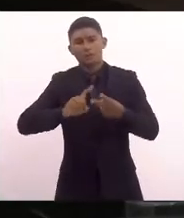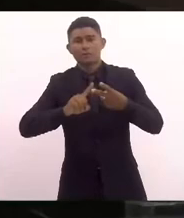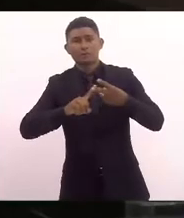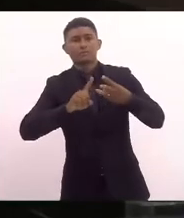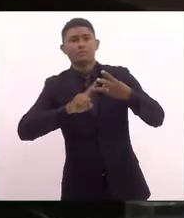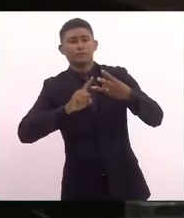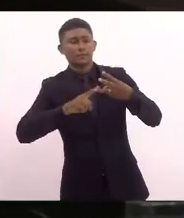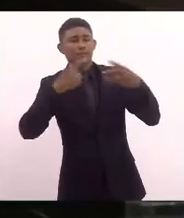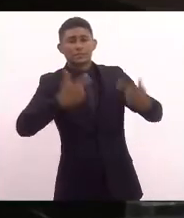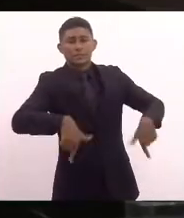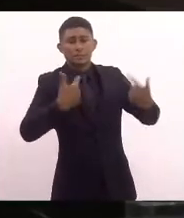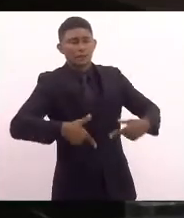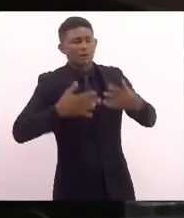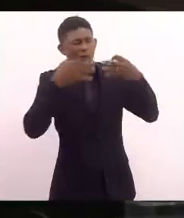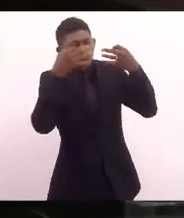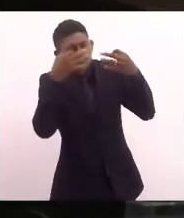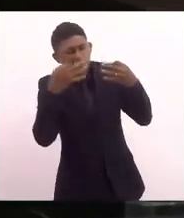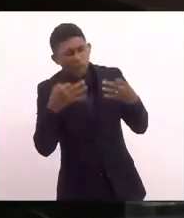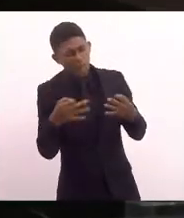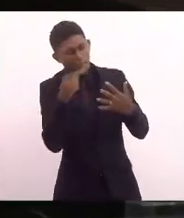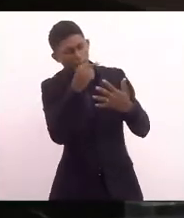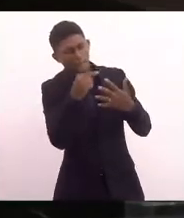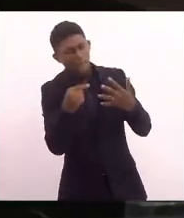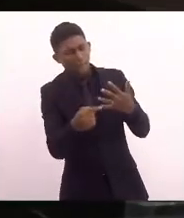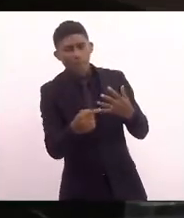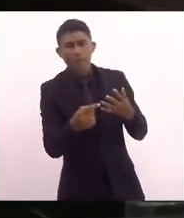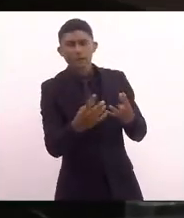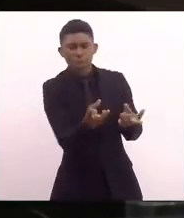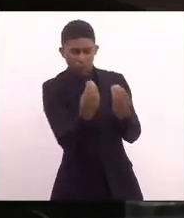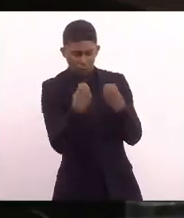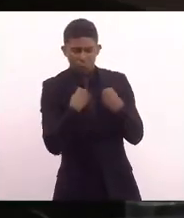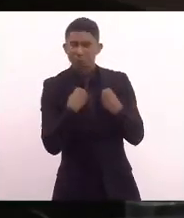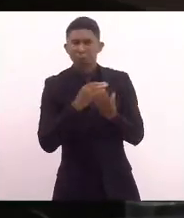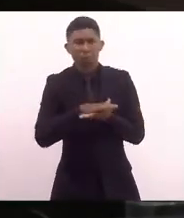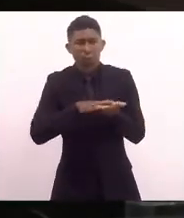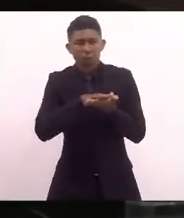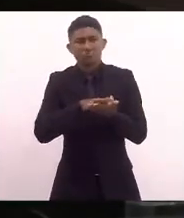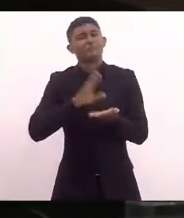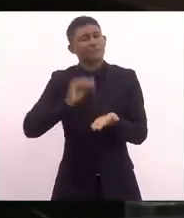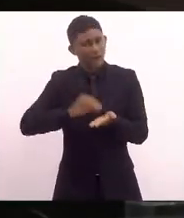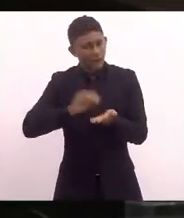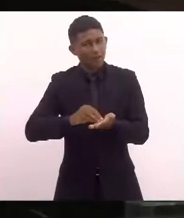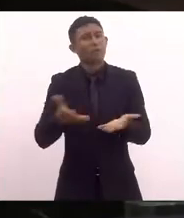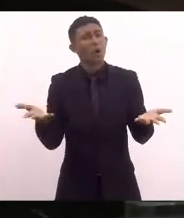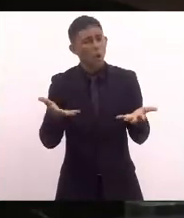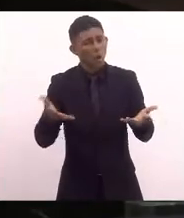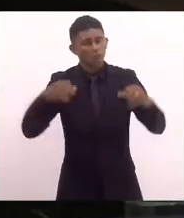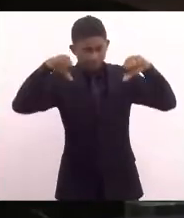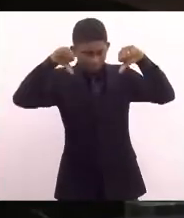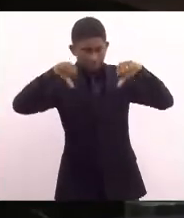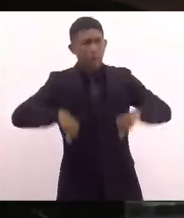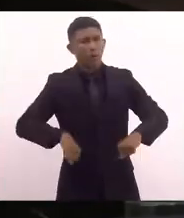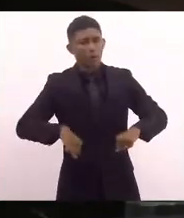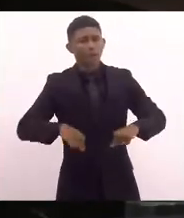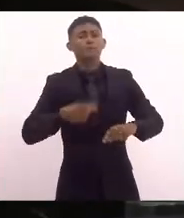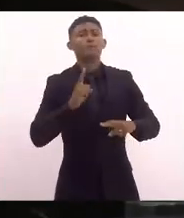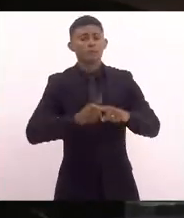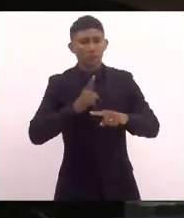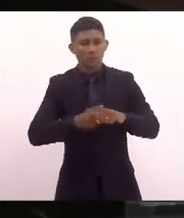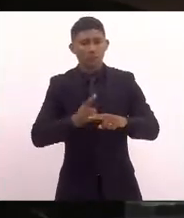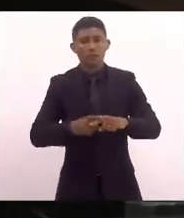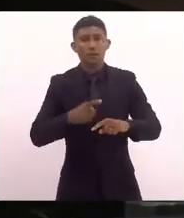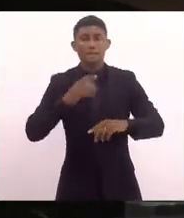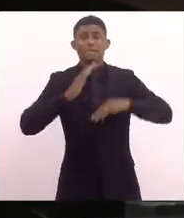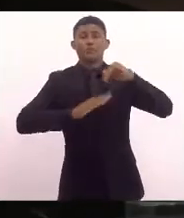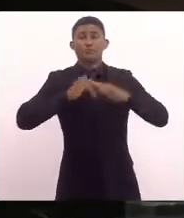de trabalho, e hoje ainda pior, porque as condições de trabalho hoje ainda estão pior, porque também o número de